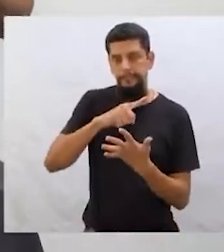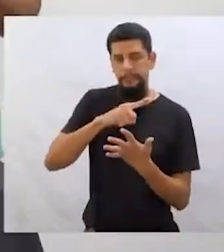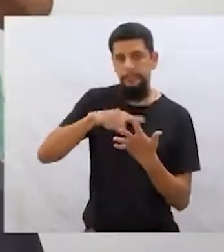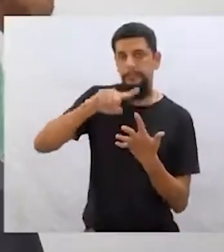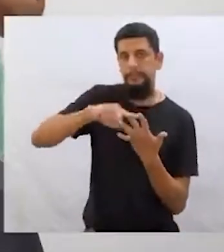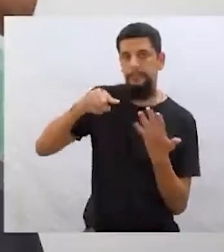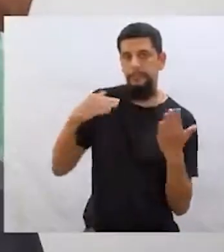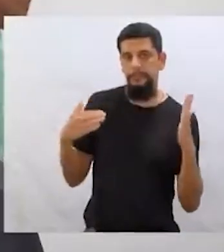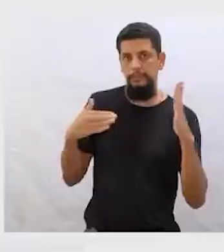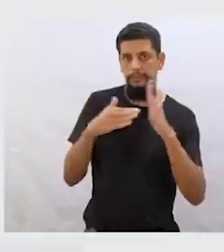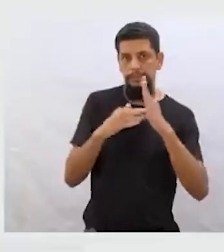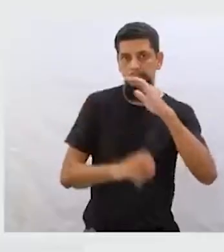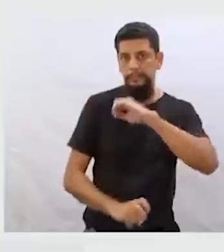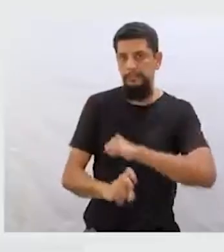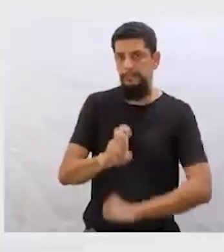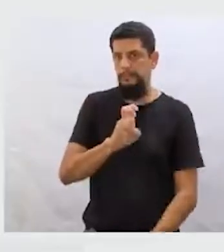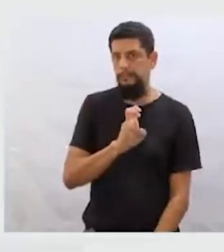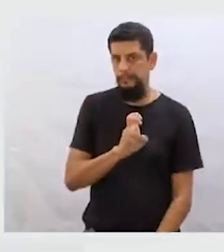Contando até 5.